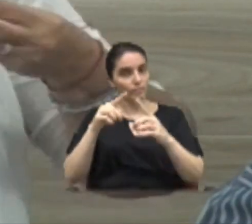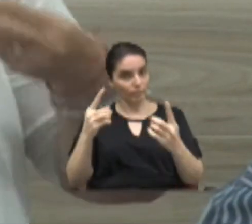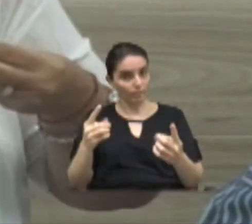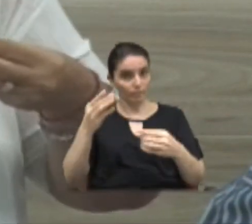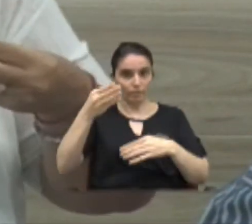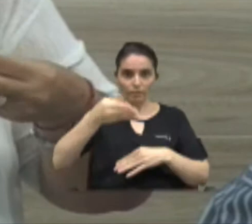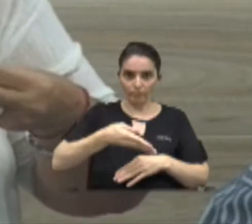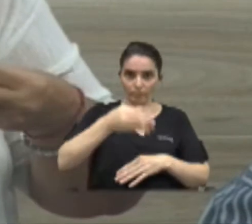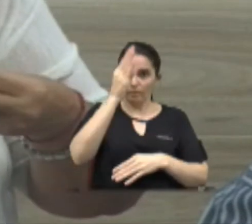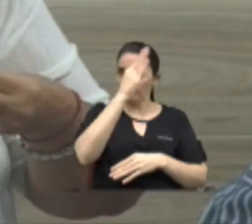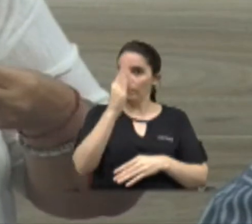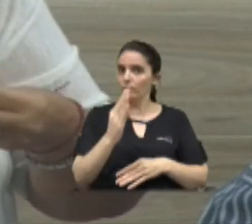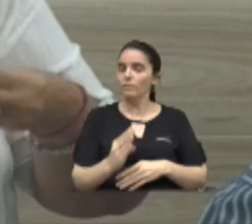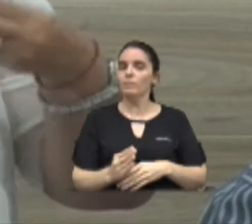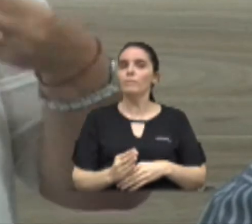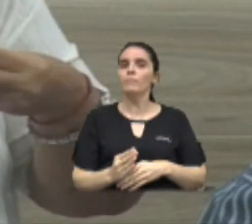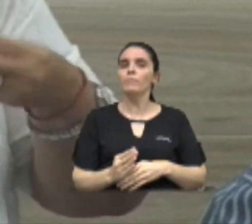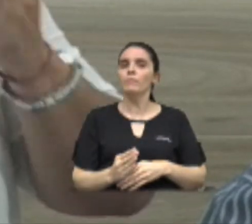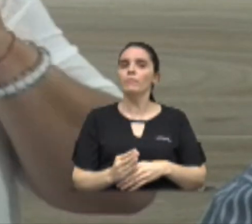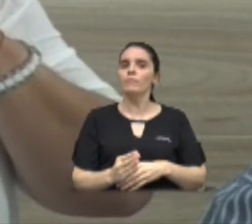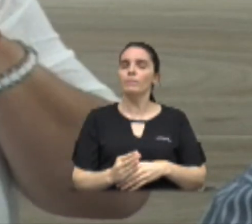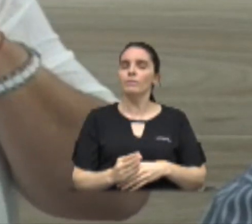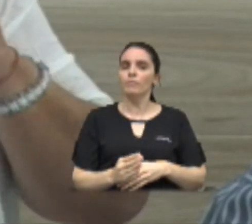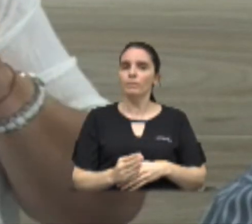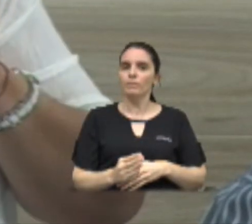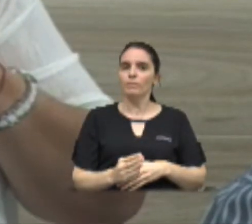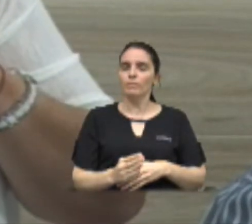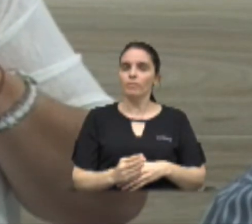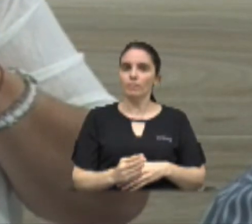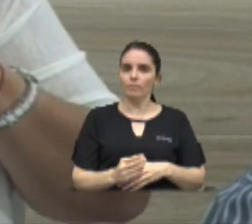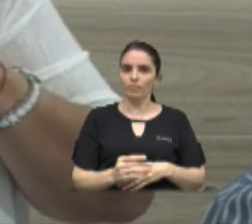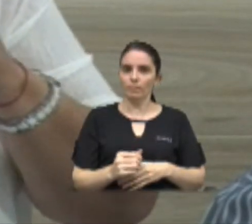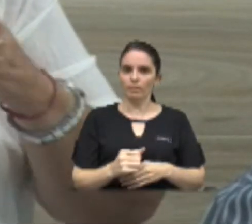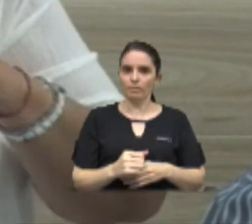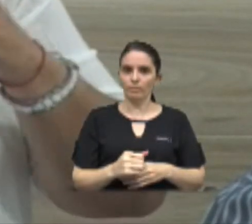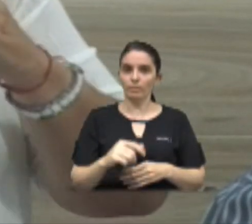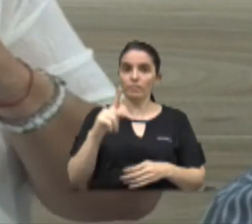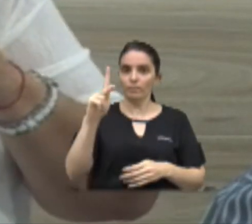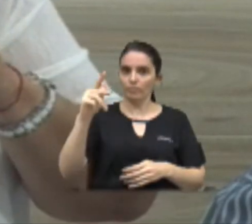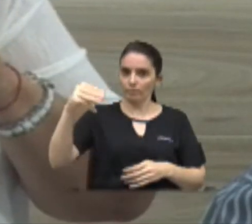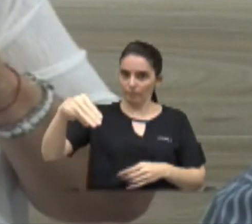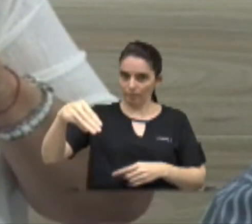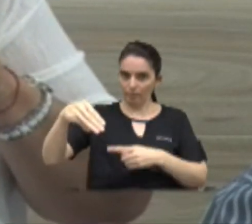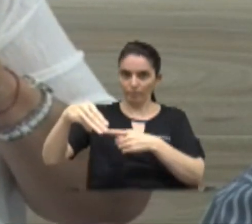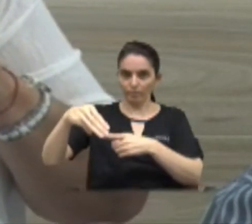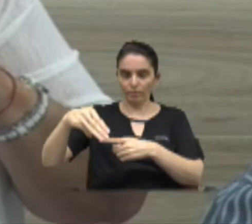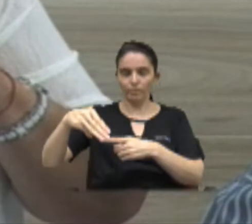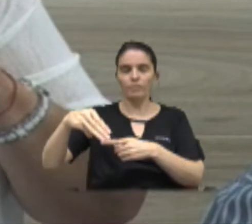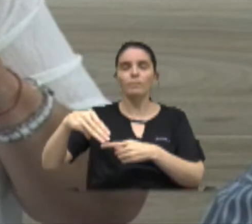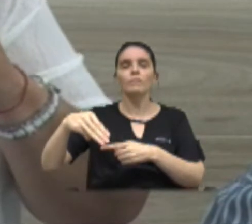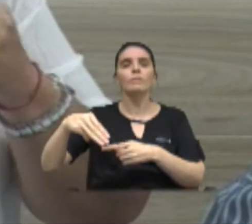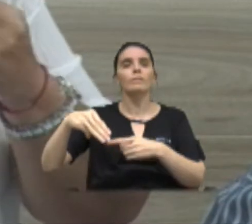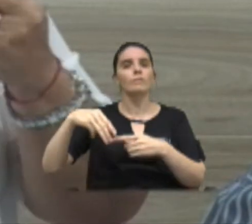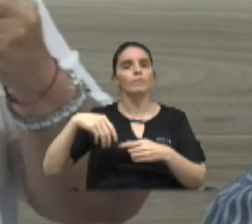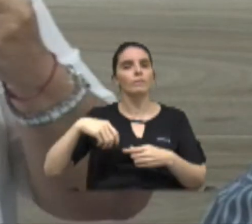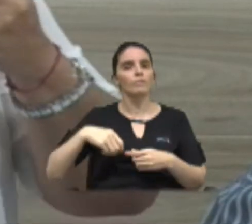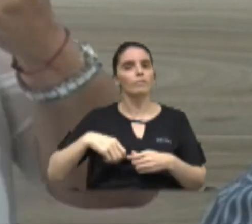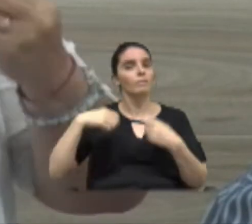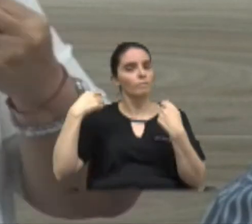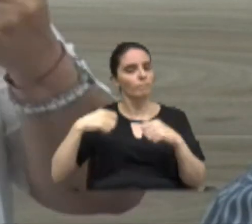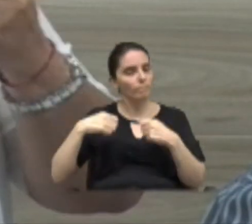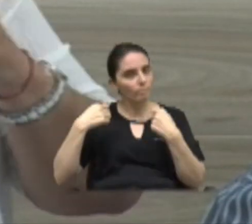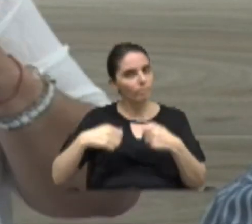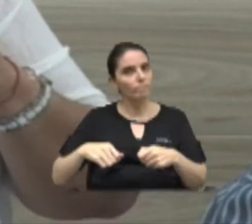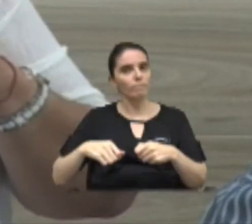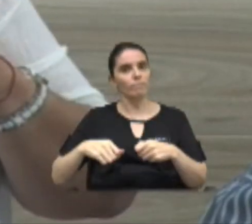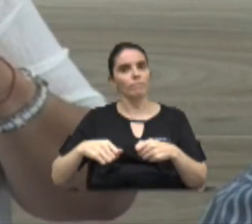o Brasil de hoje, né, como vivemos hoje, eu acho que o policial, de uma forma geral, ele teria que ser